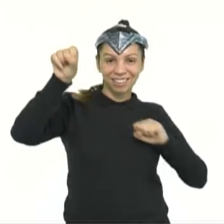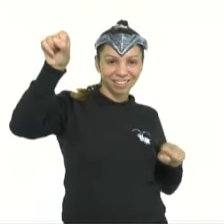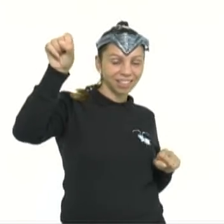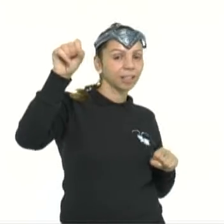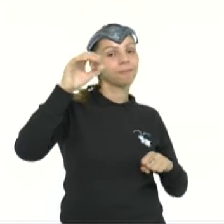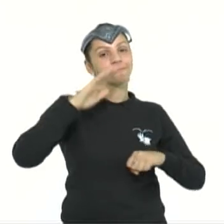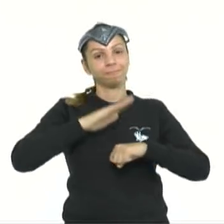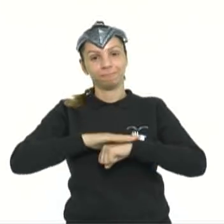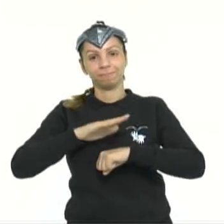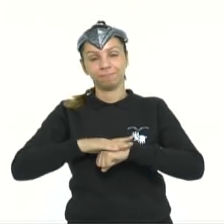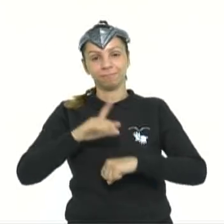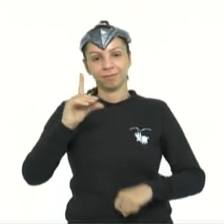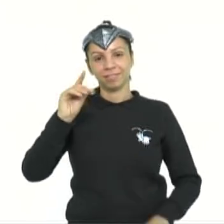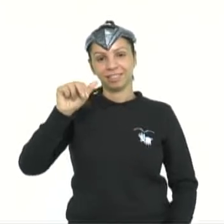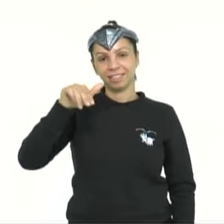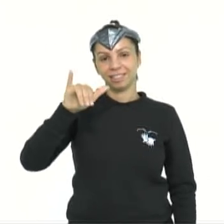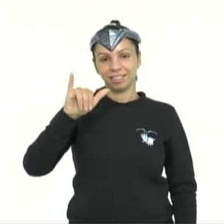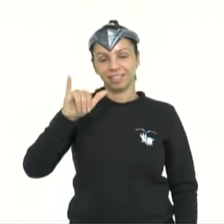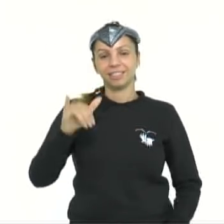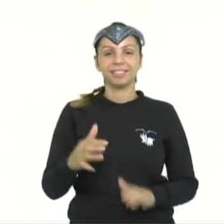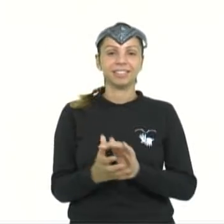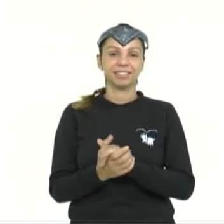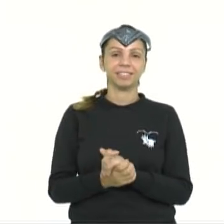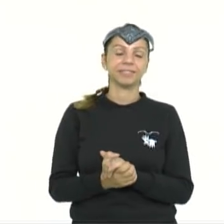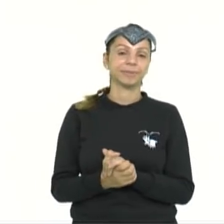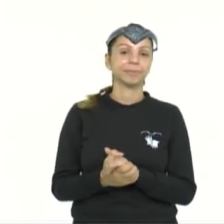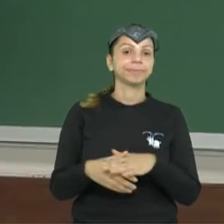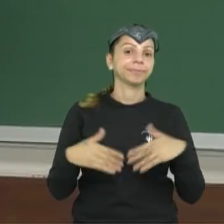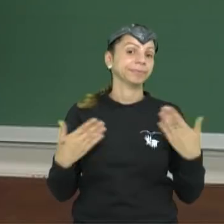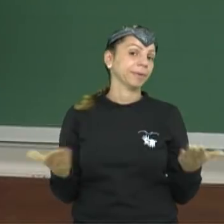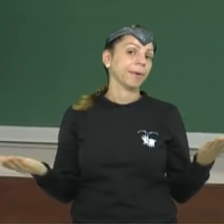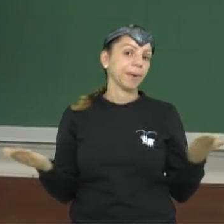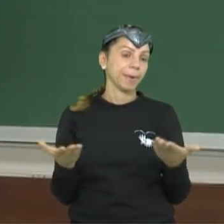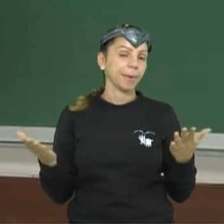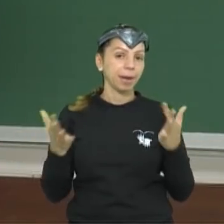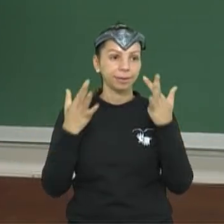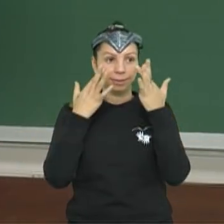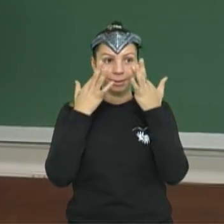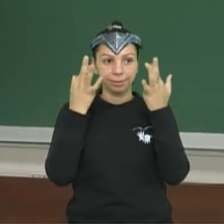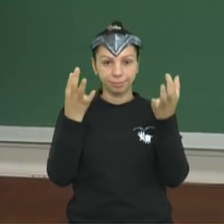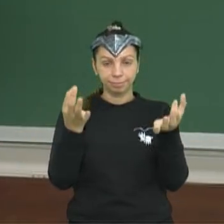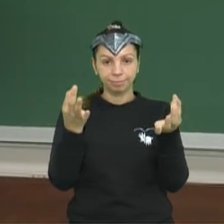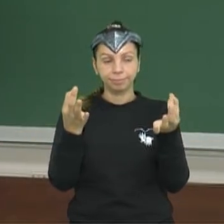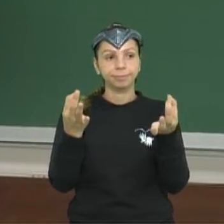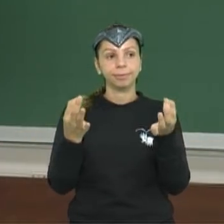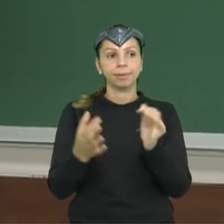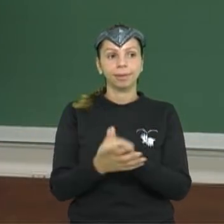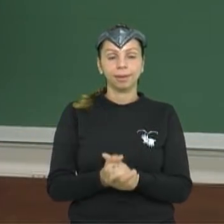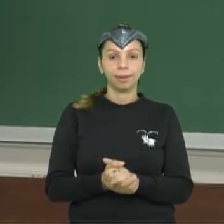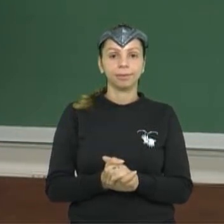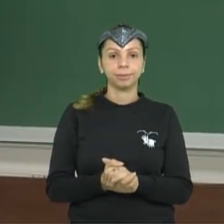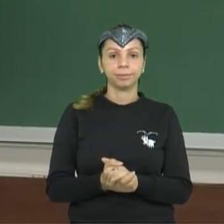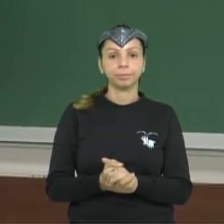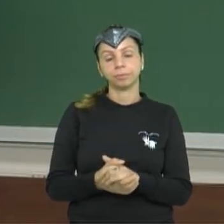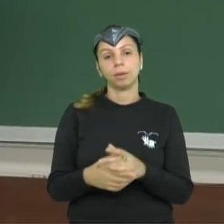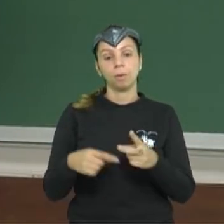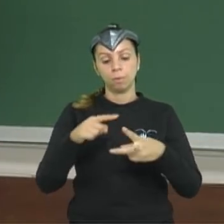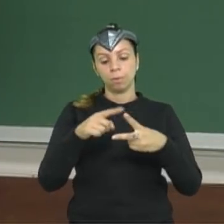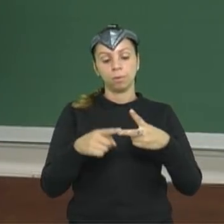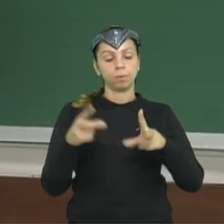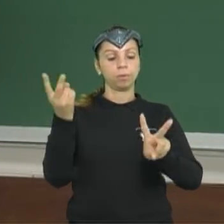da teacher Daniela, ok? Pessoal, presta bastante atenção. Eu tenho aqui duas